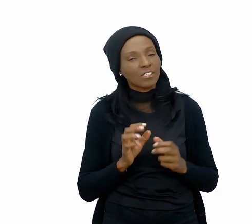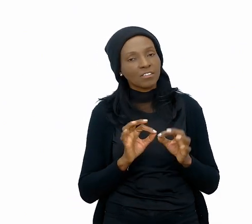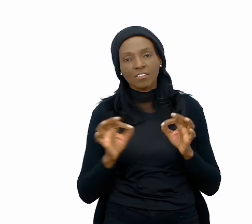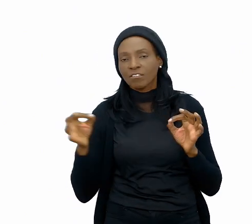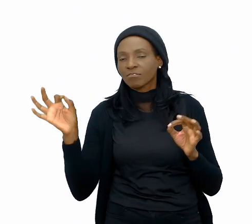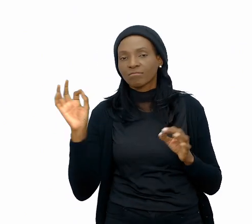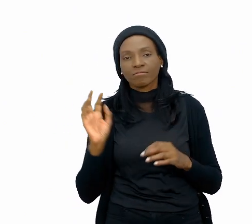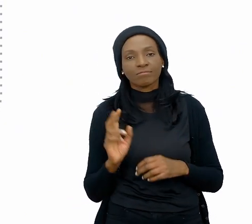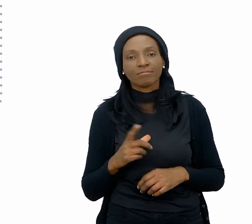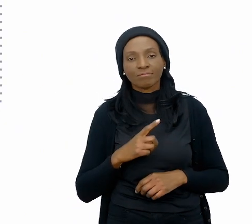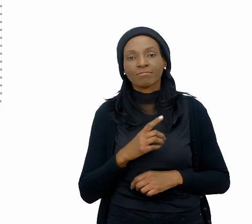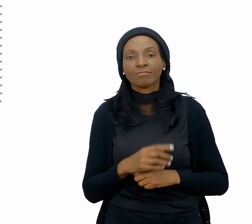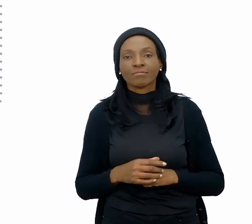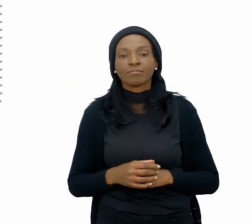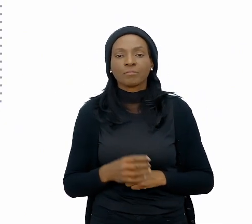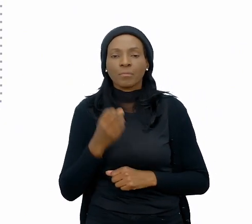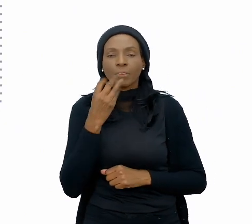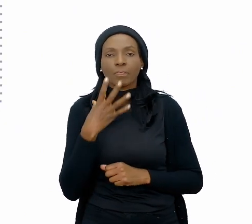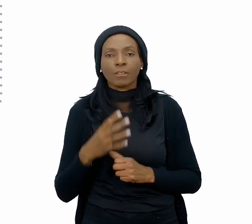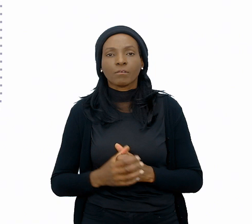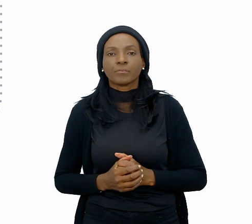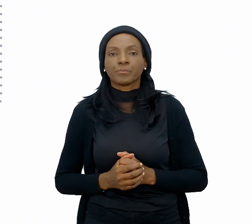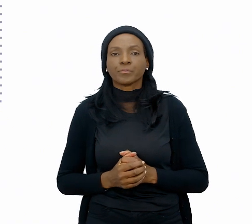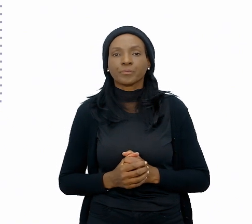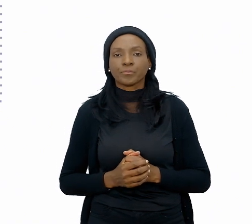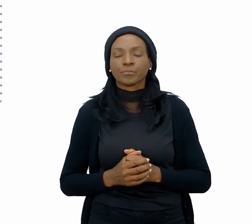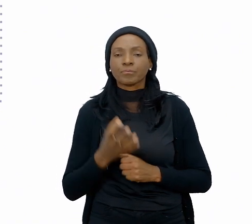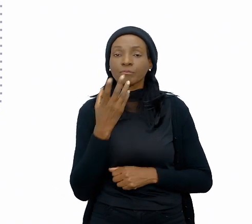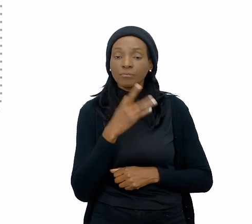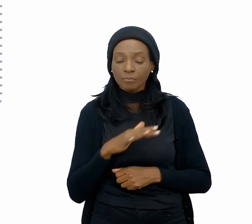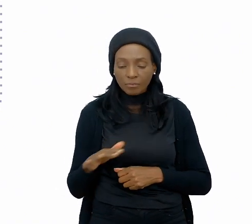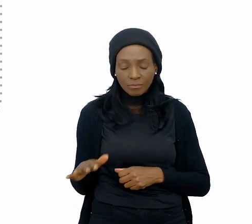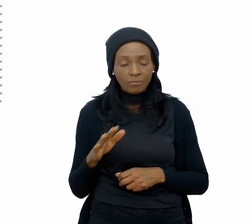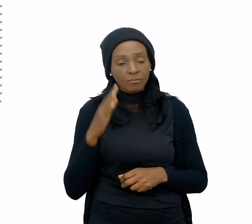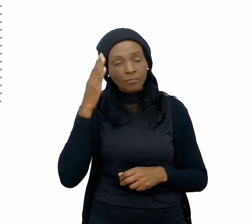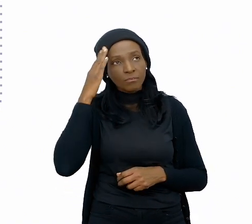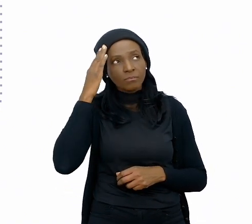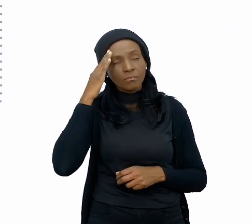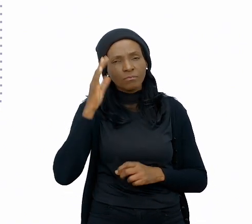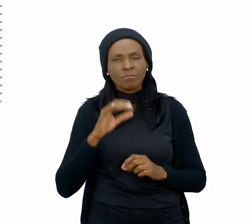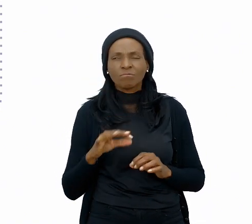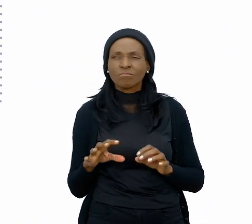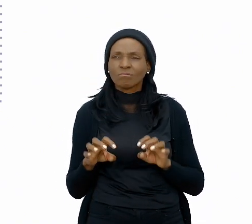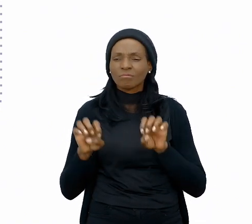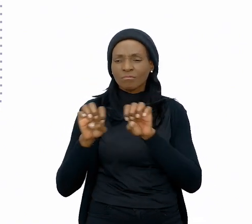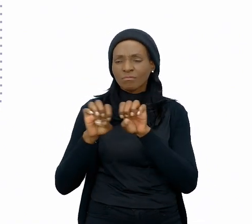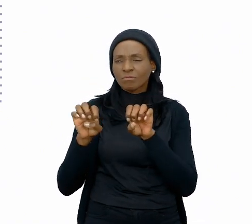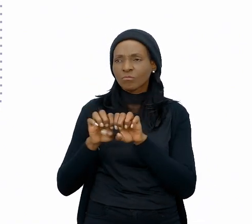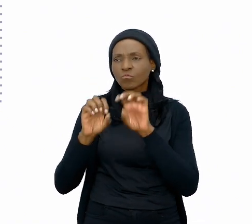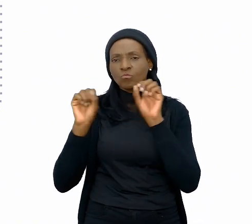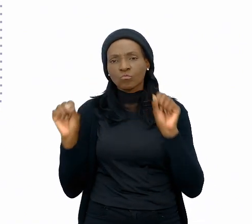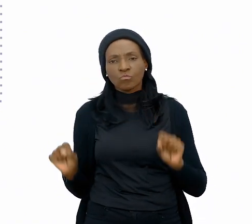diante. Bom, para que as crianças entendam toda essa estrutura do sistema de numeração